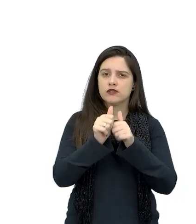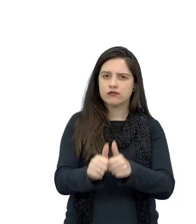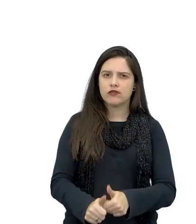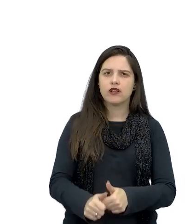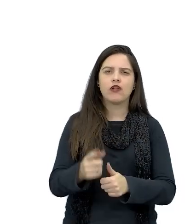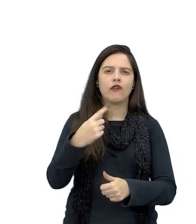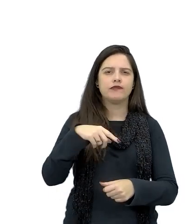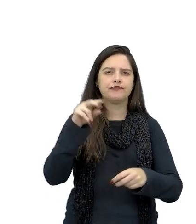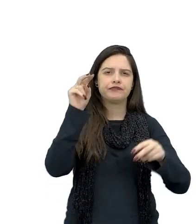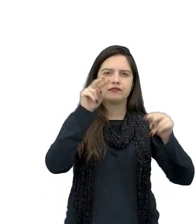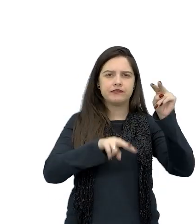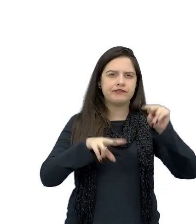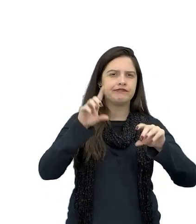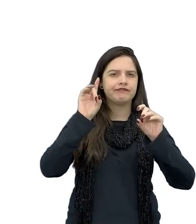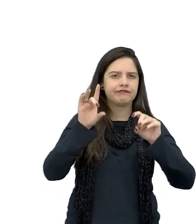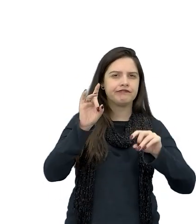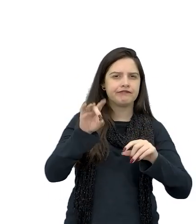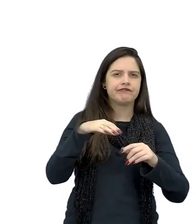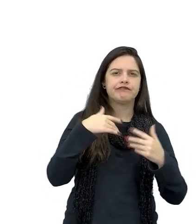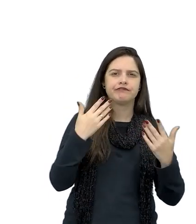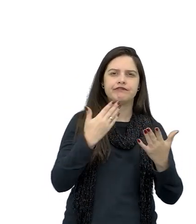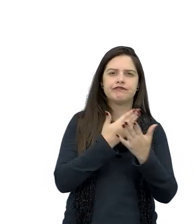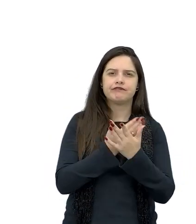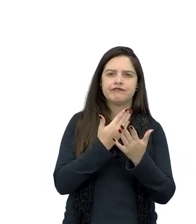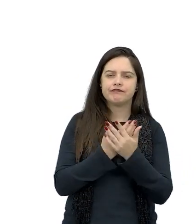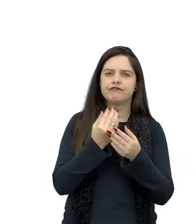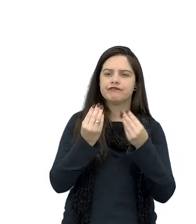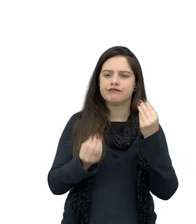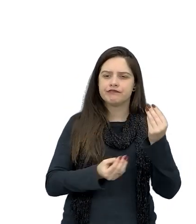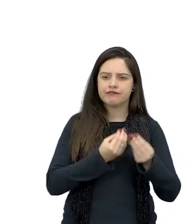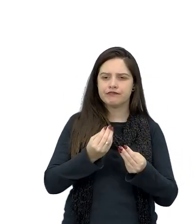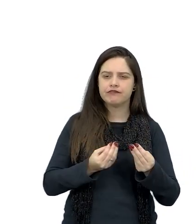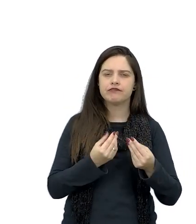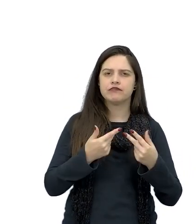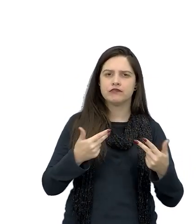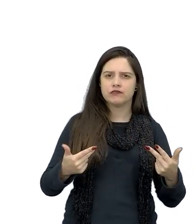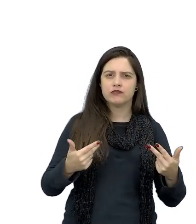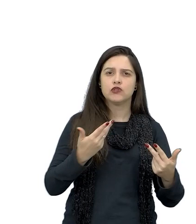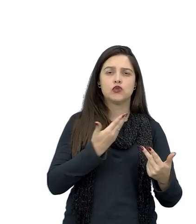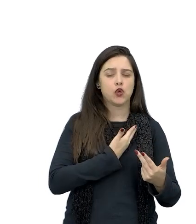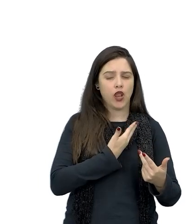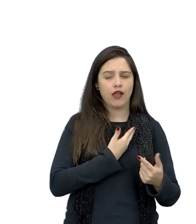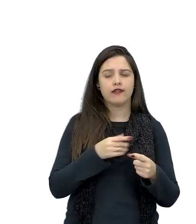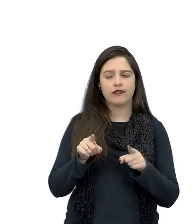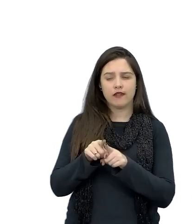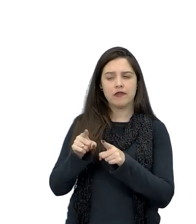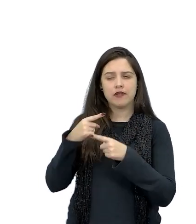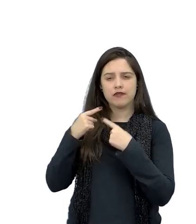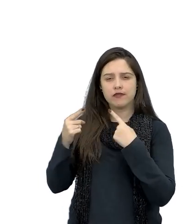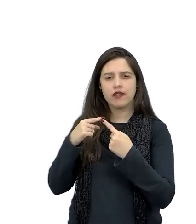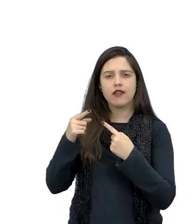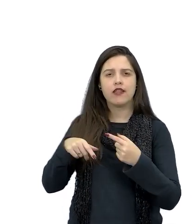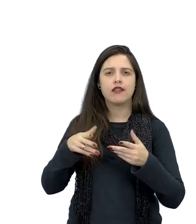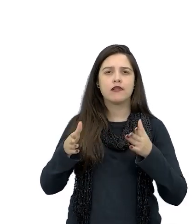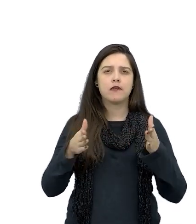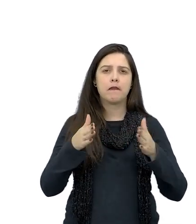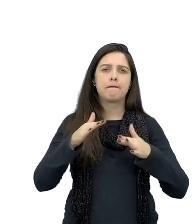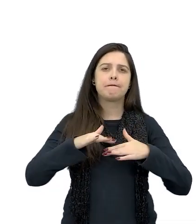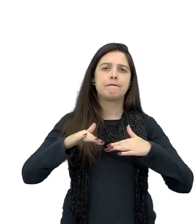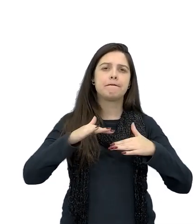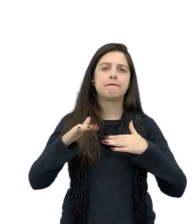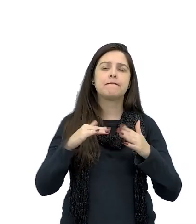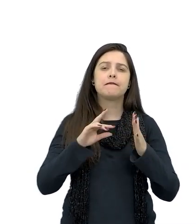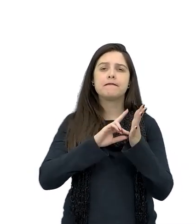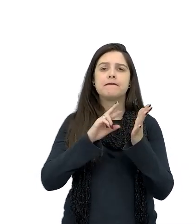e olharem não só para a sua própria trajetória, mas para a dos colegas também. Esse movimento de ir e vir